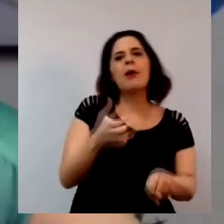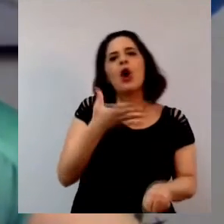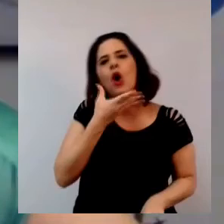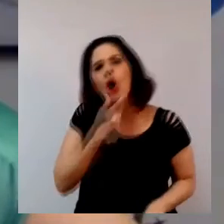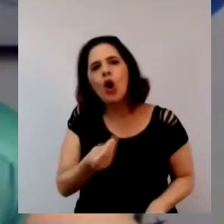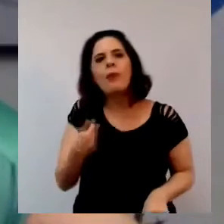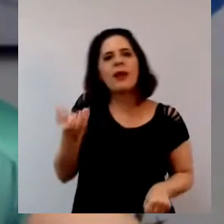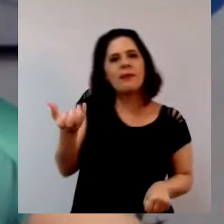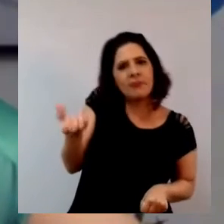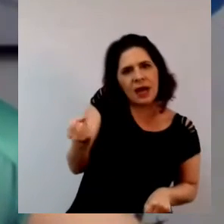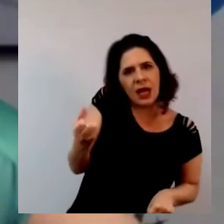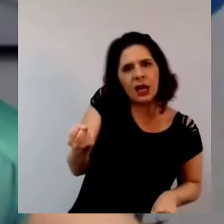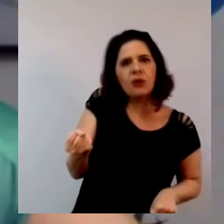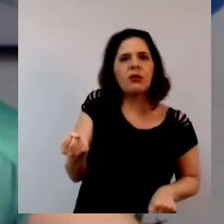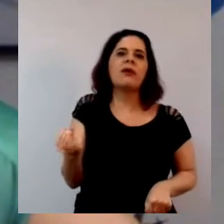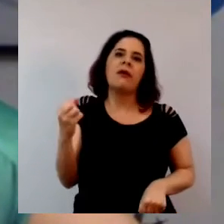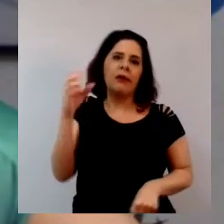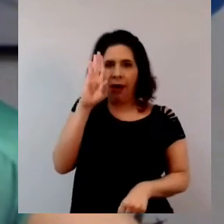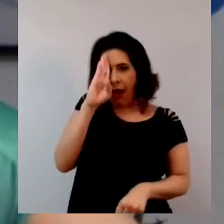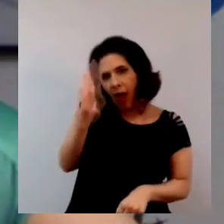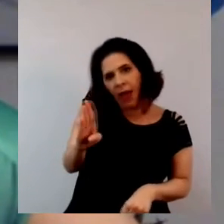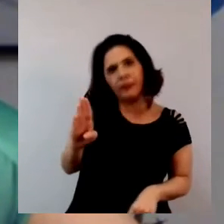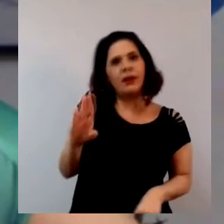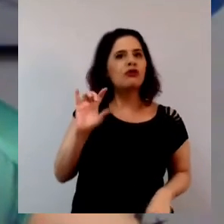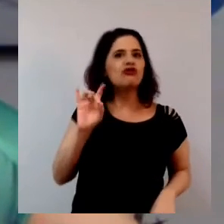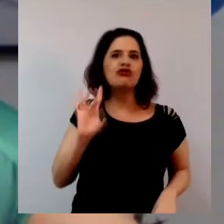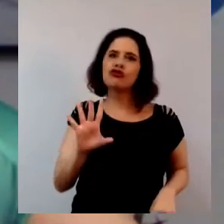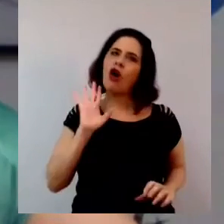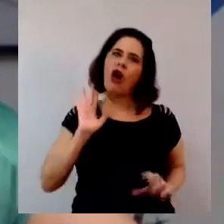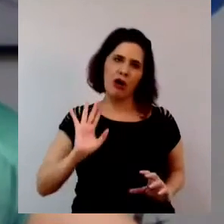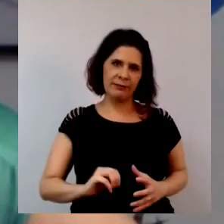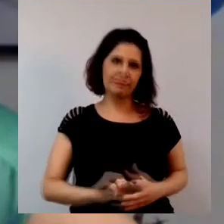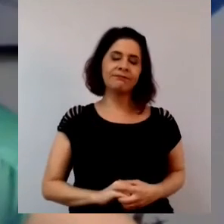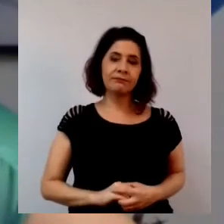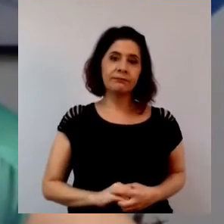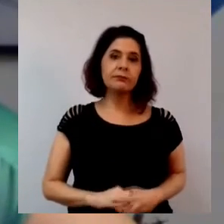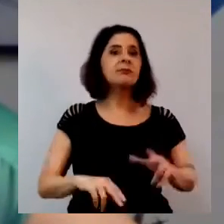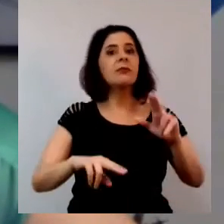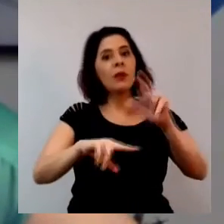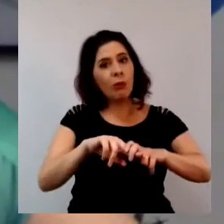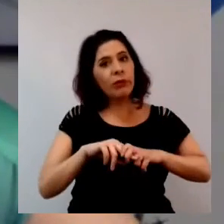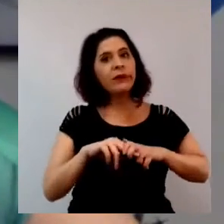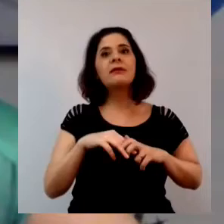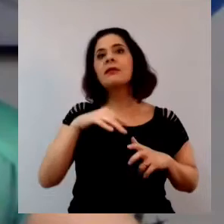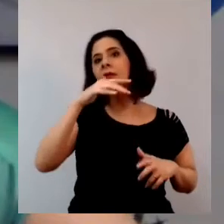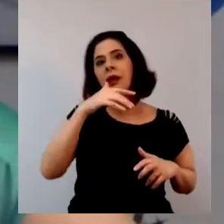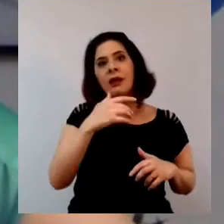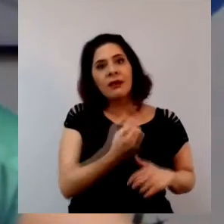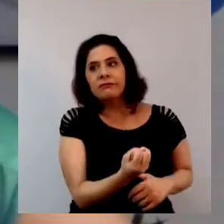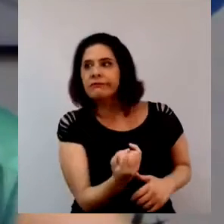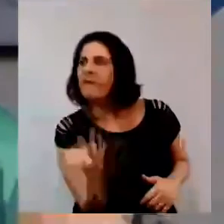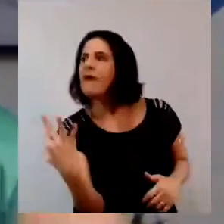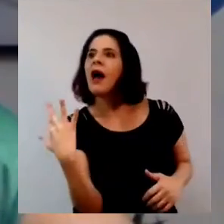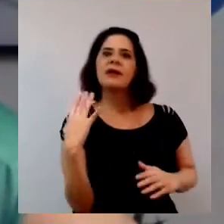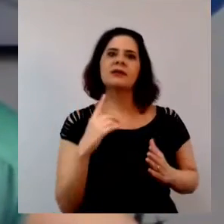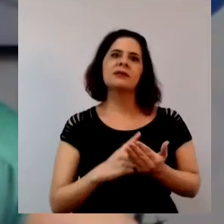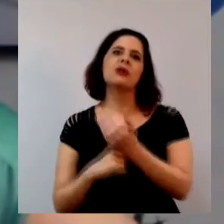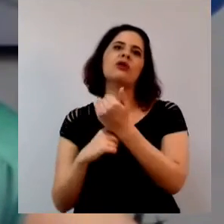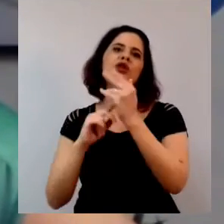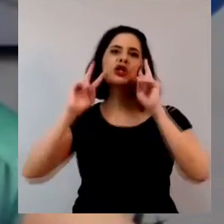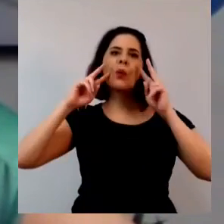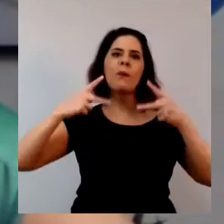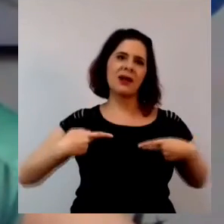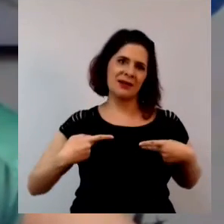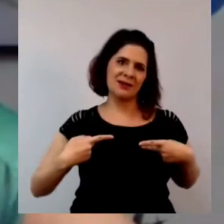lógica heterossexual, e eles deixam de fora muitas tecnologias humanas, que são tecnologias das mulheres, que